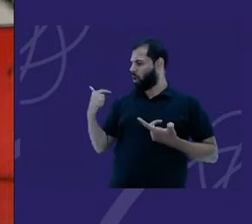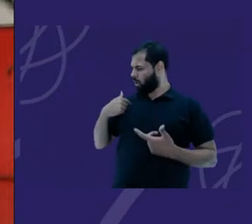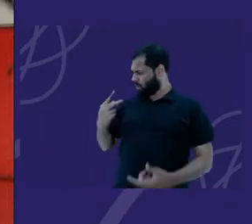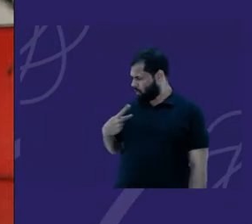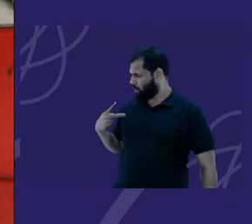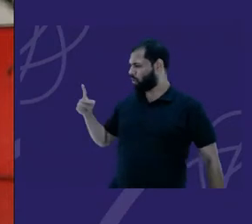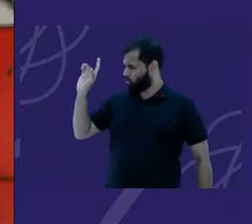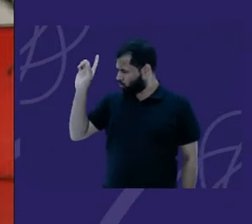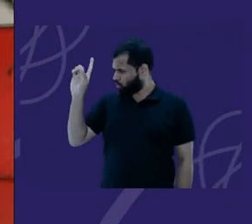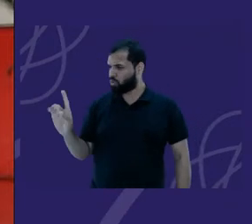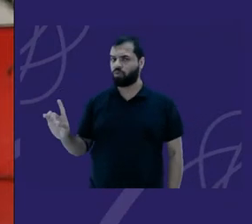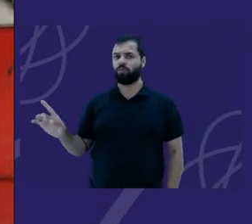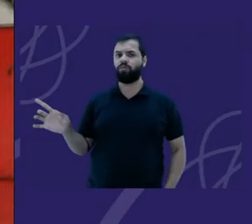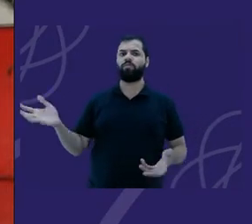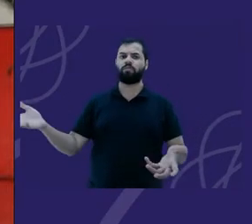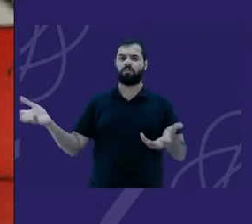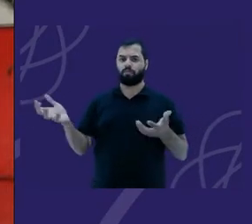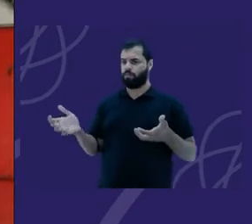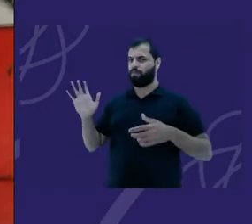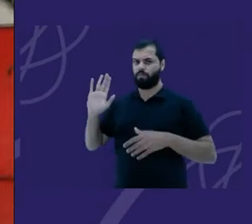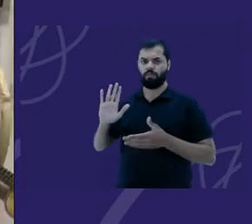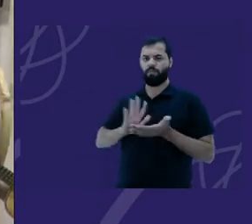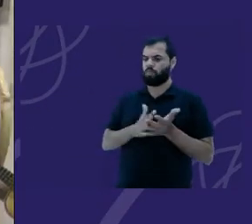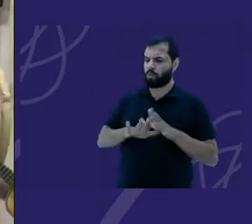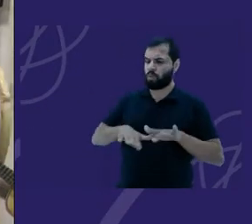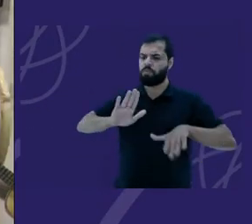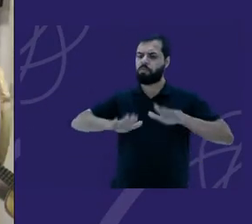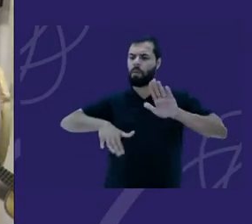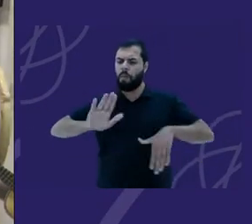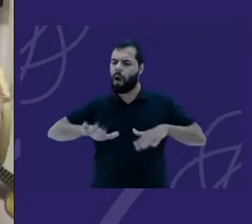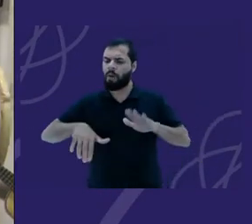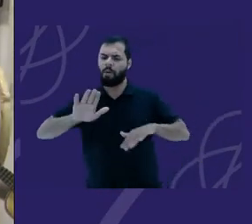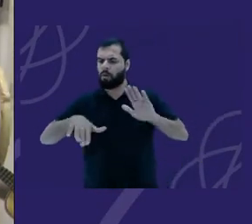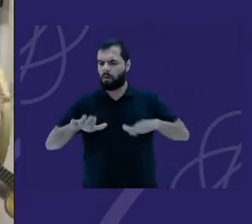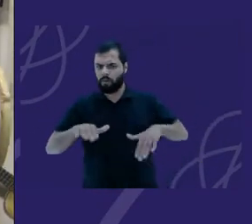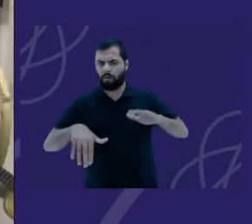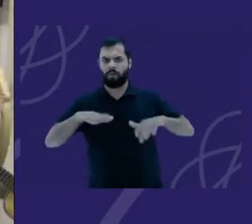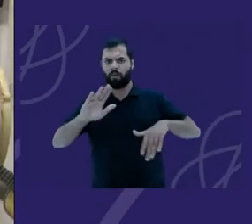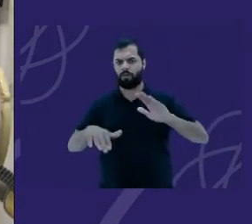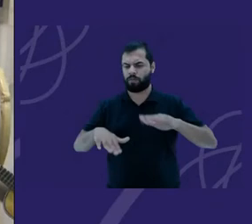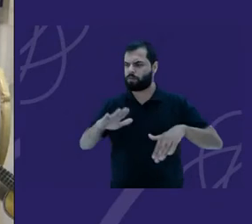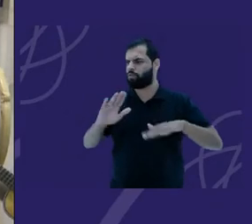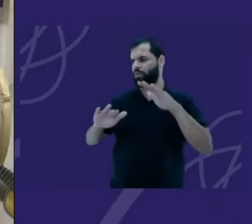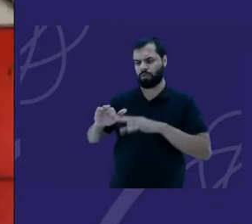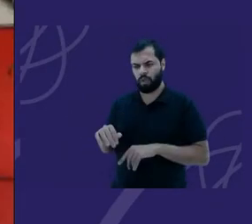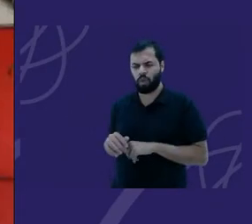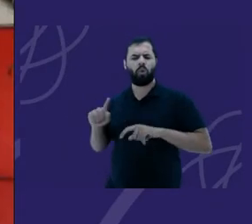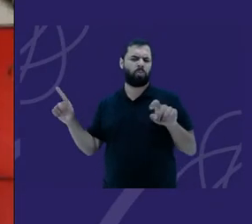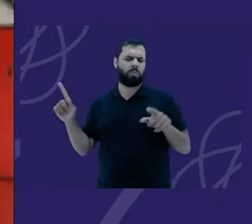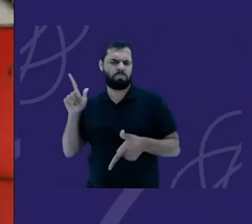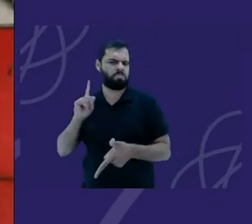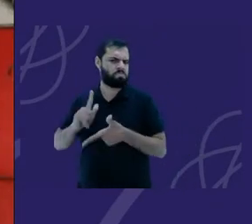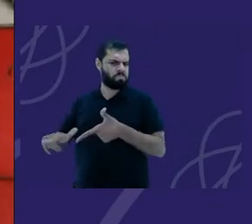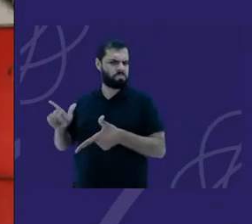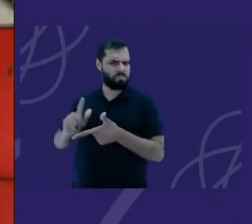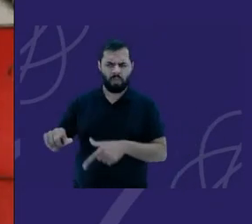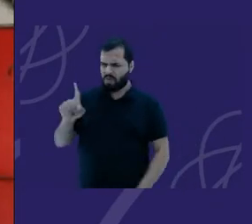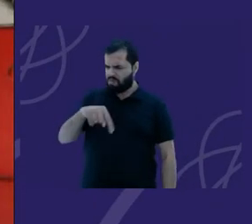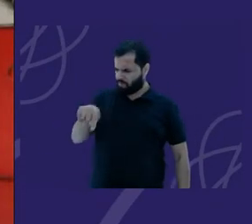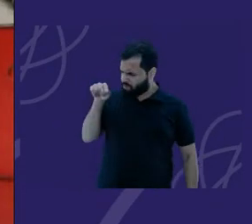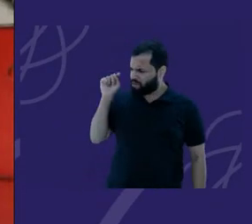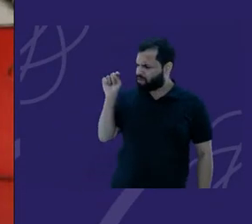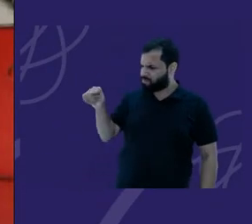de tocar meu tamborim. A avareza é um defeito, você nunca foi